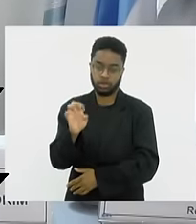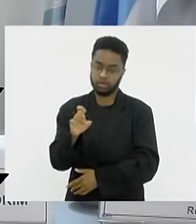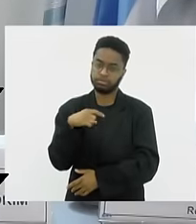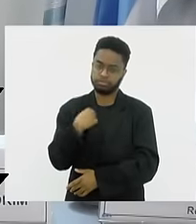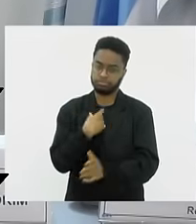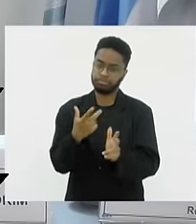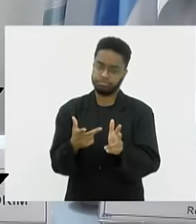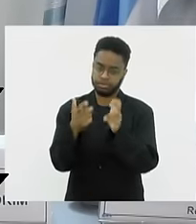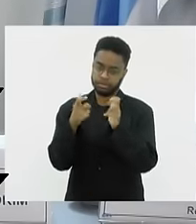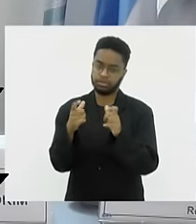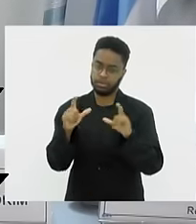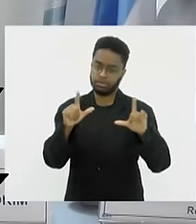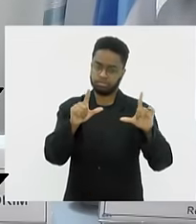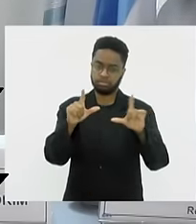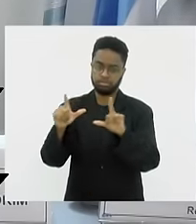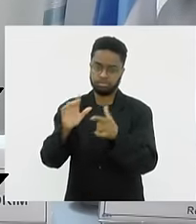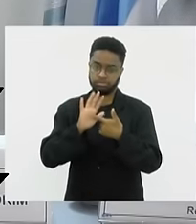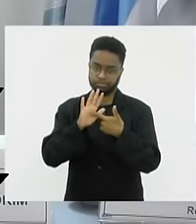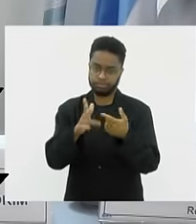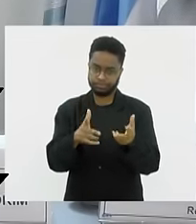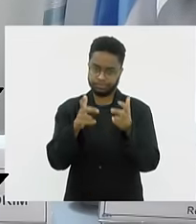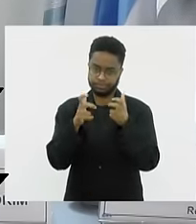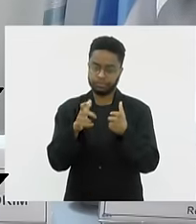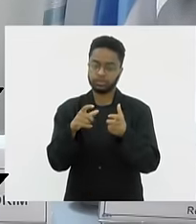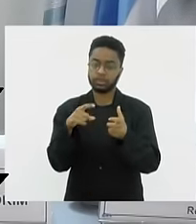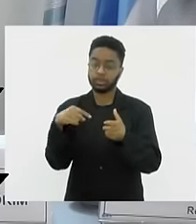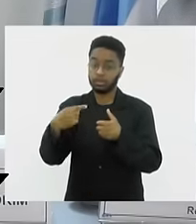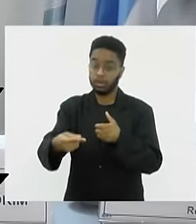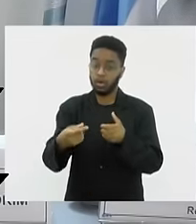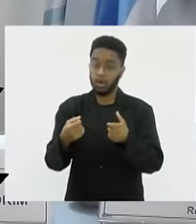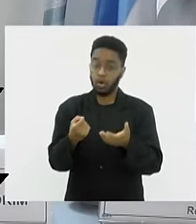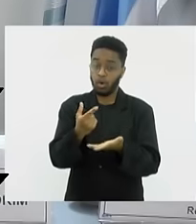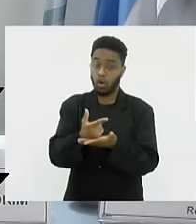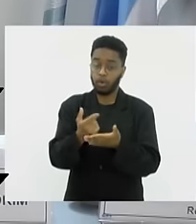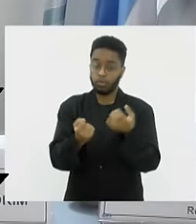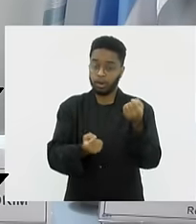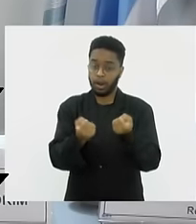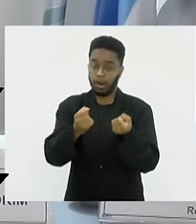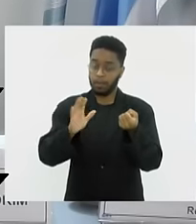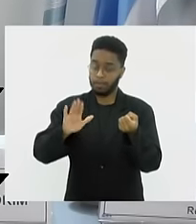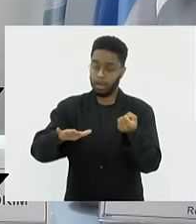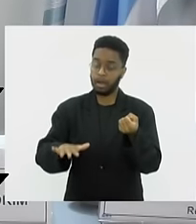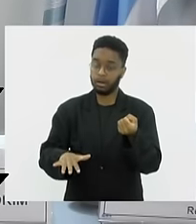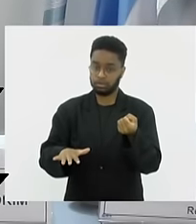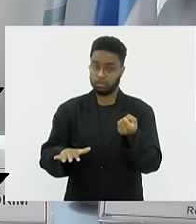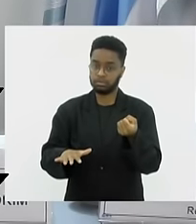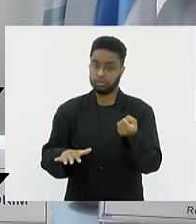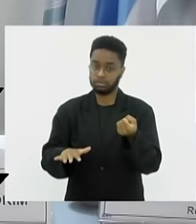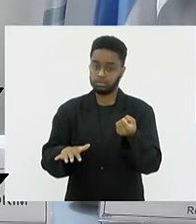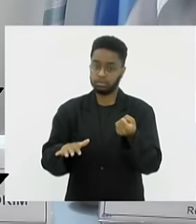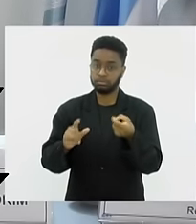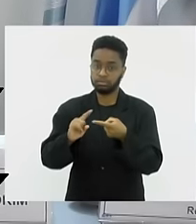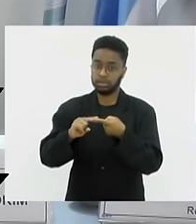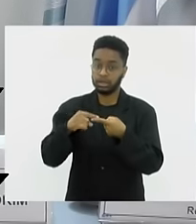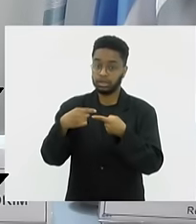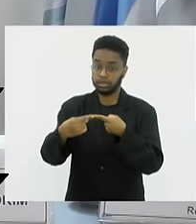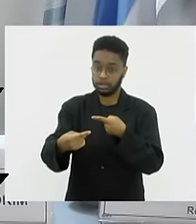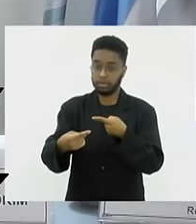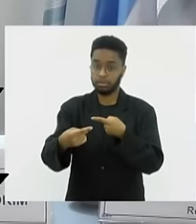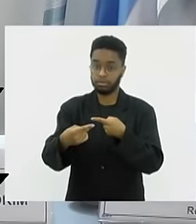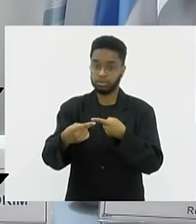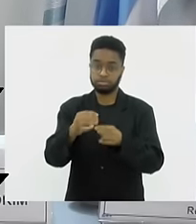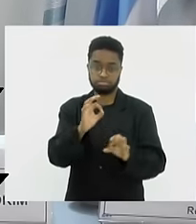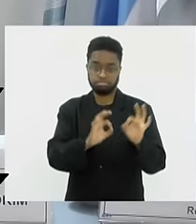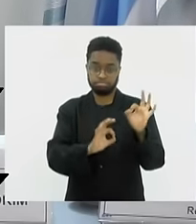ali nos para-brisas. Ela compra esse carro muito mais barato, deputado Dionísio. E depois ela esquenta esse